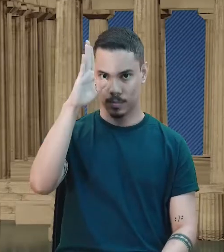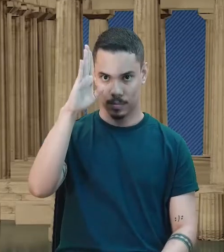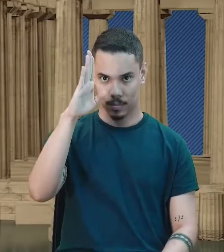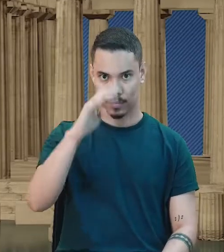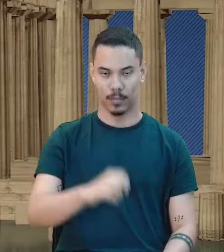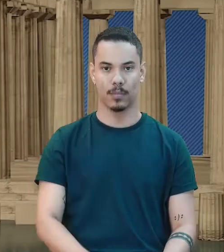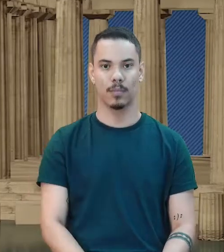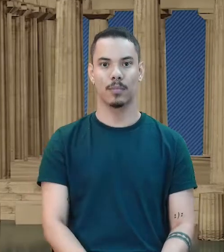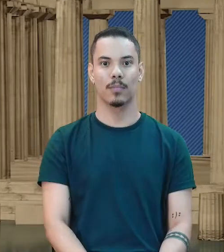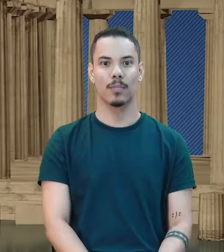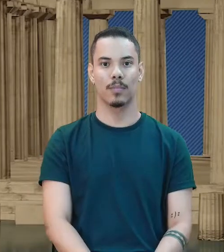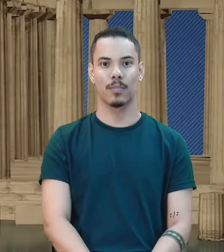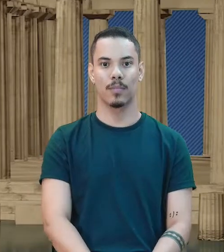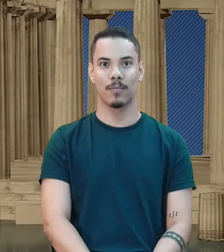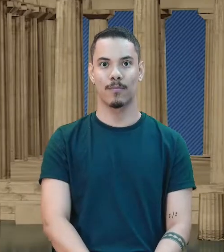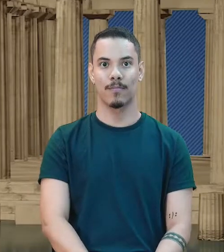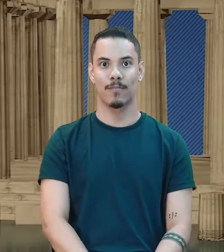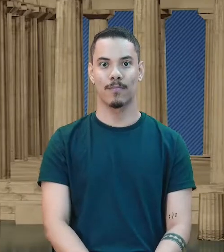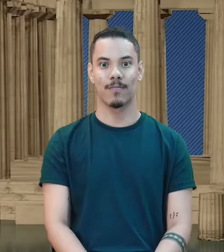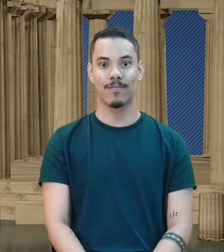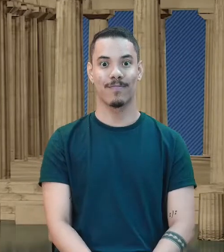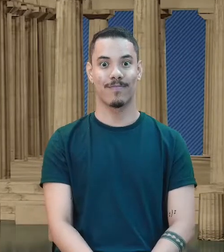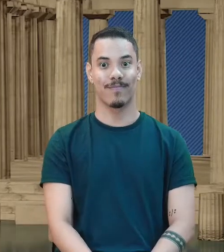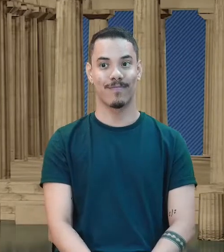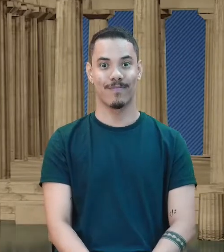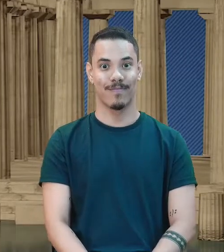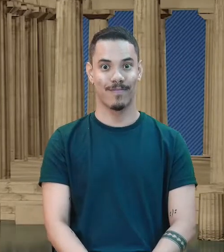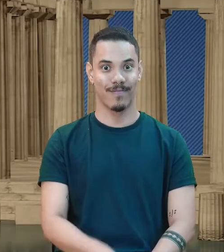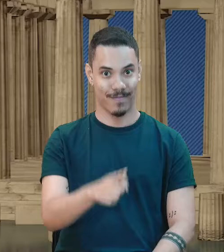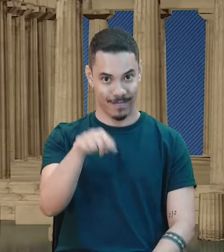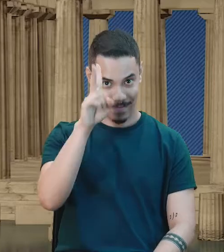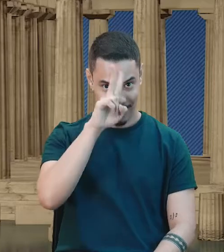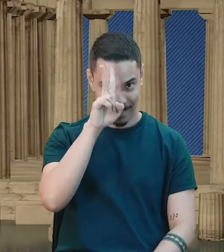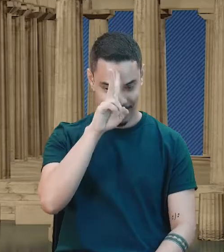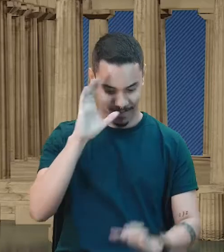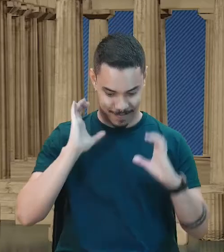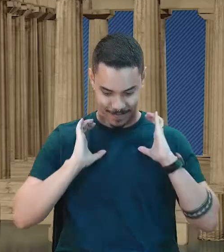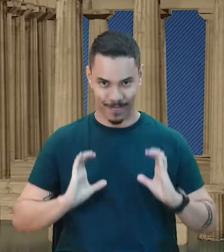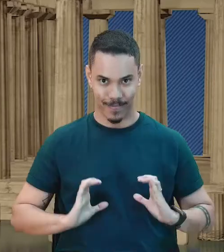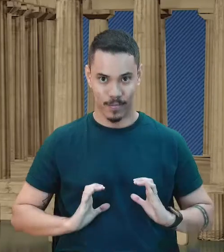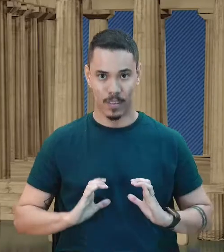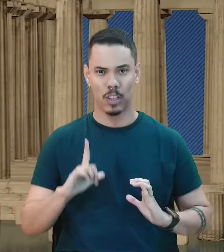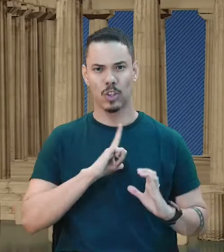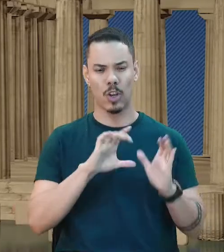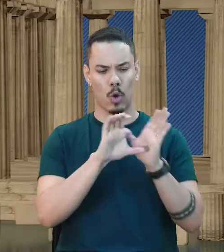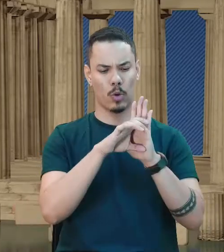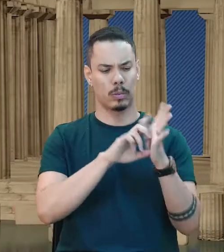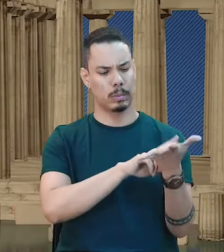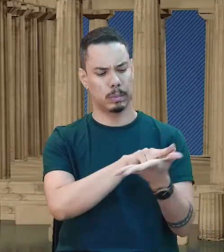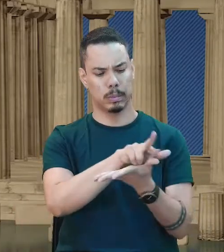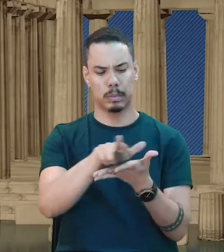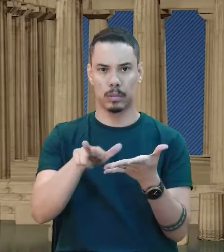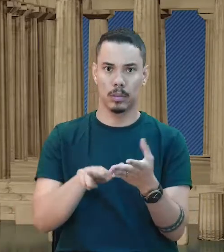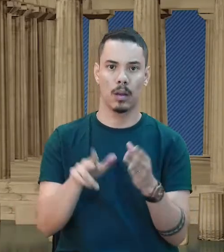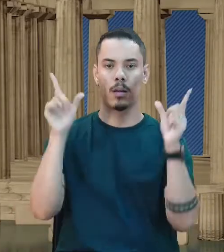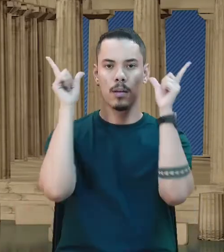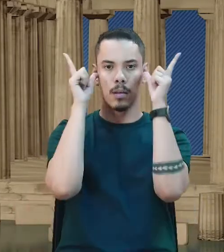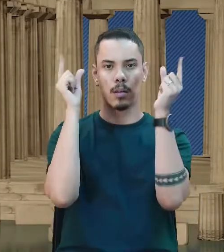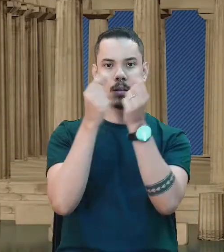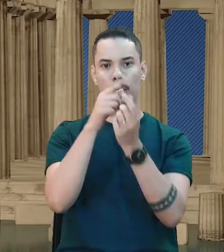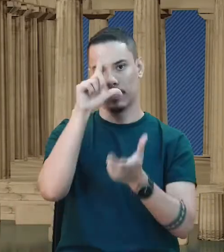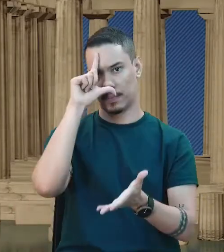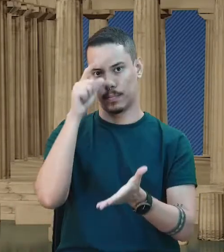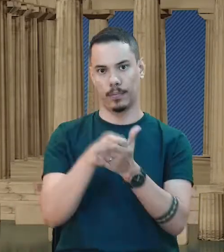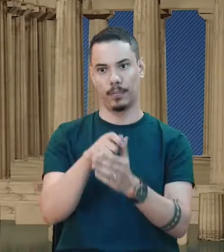para ser o quê? Um cidadão. Lembram-se que haviam vários conceitos para que os gregos determinavam para